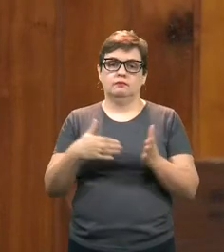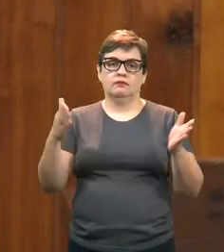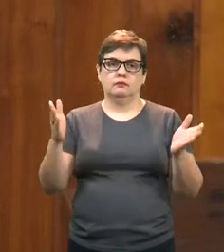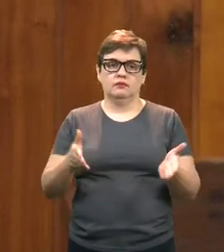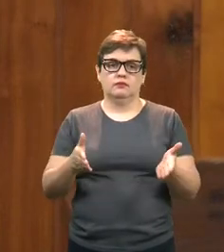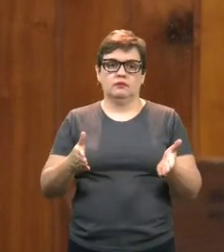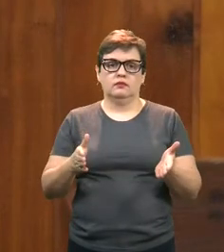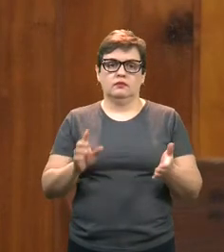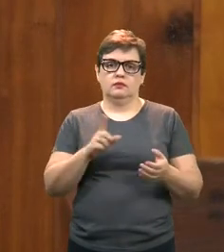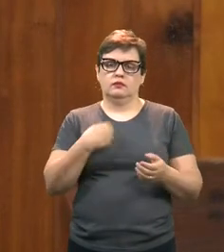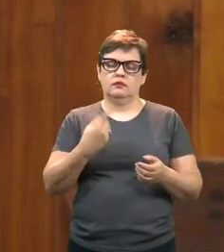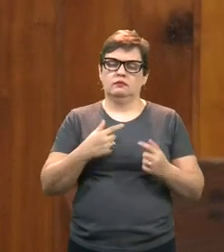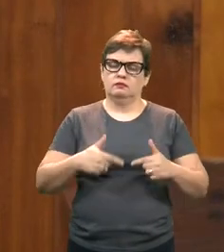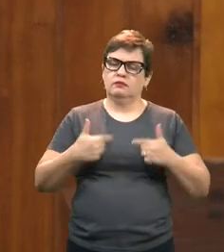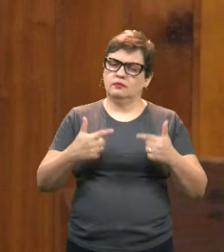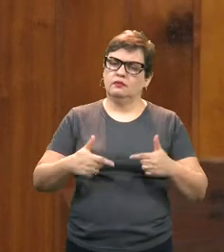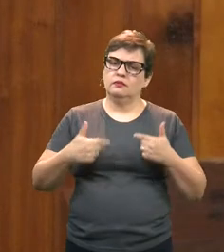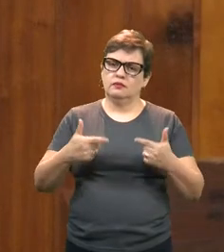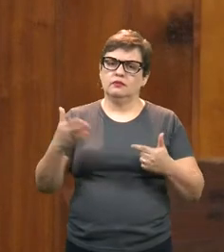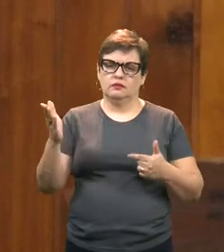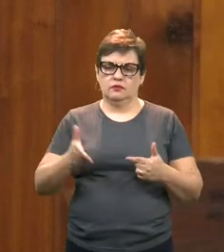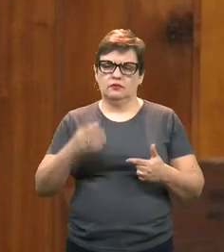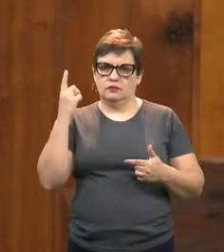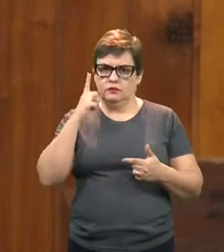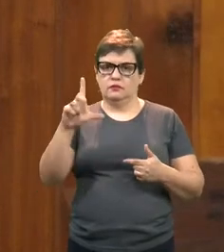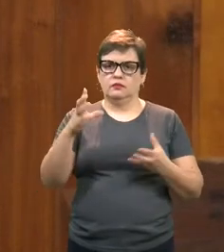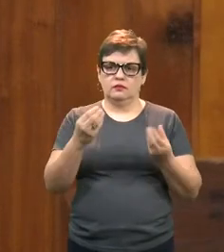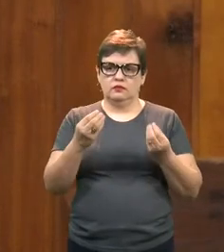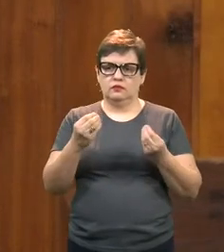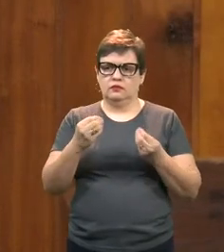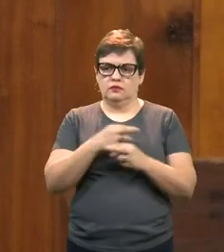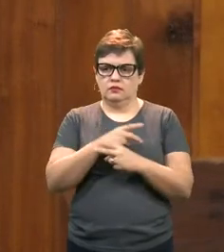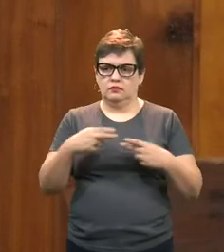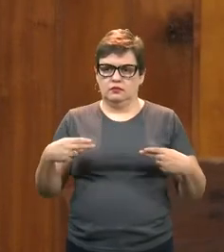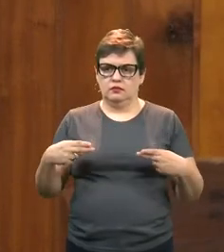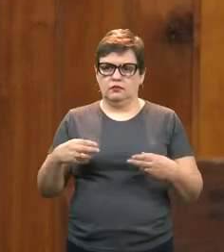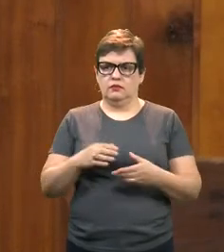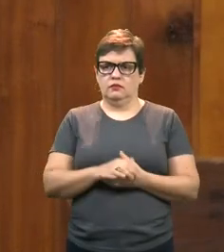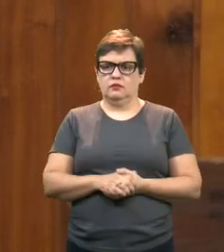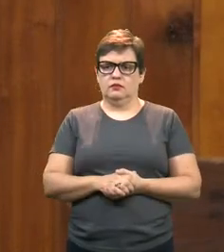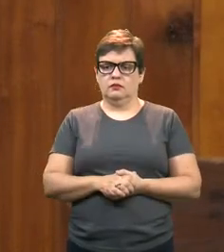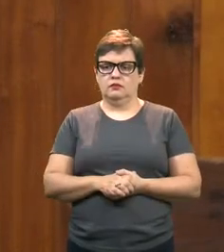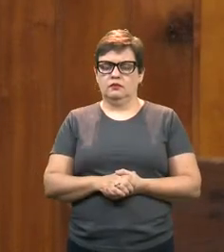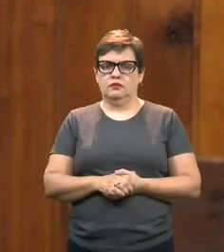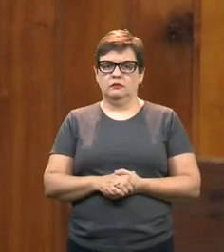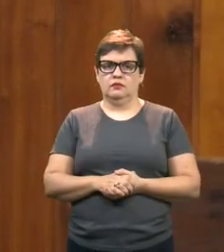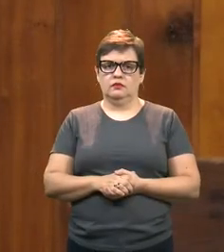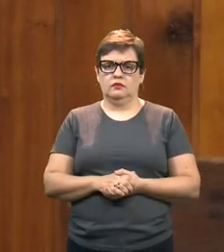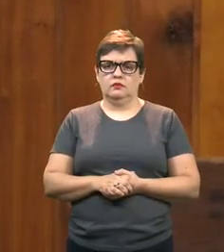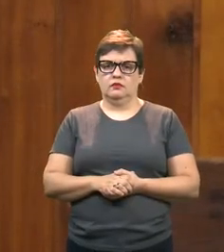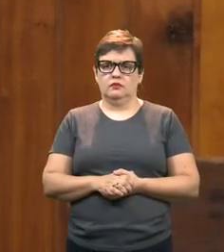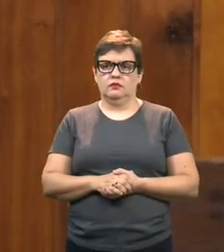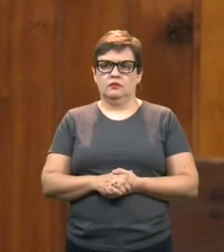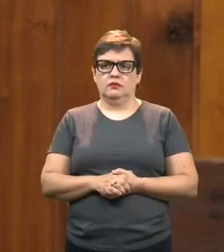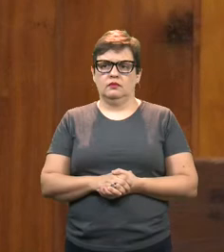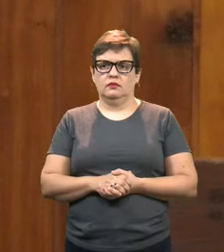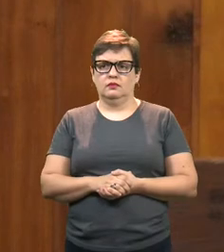com certeza, já conquistamos muitas coisas, conseguimos atingir, estamos